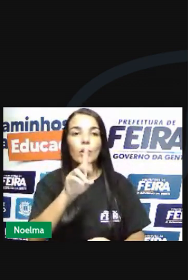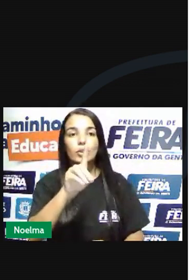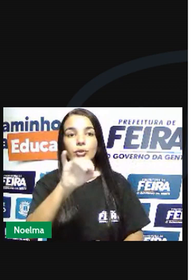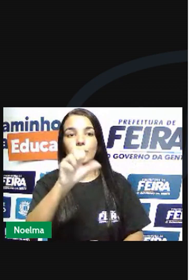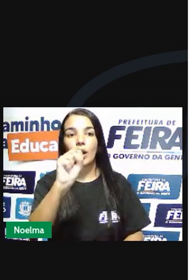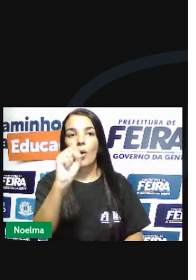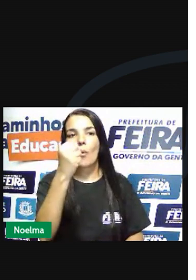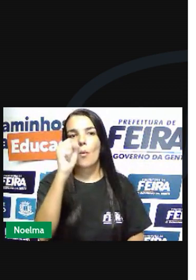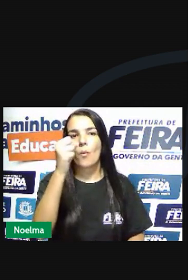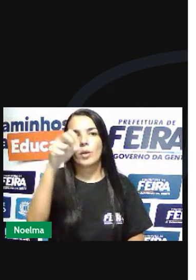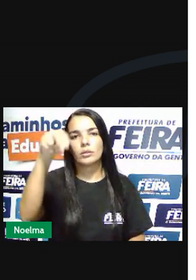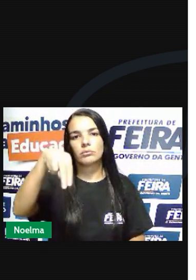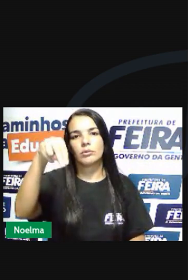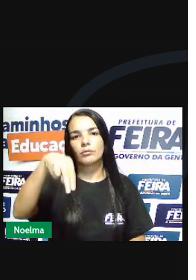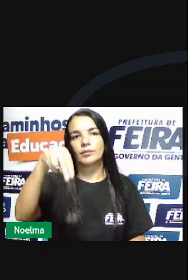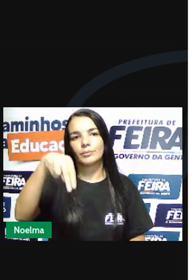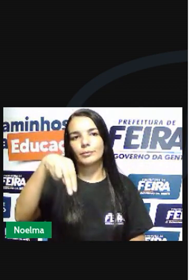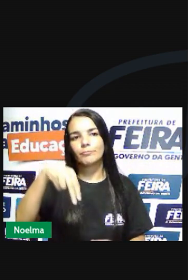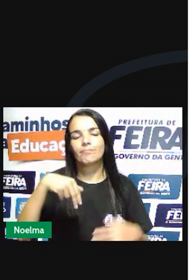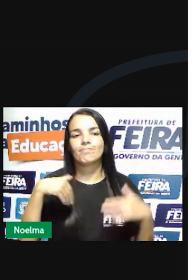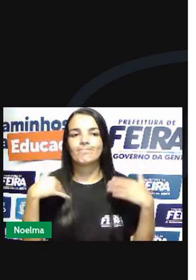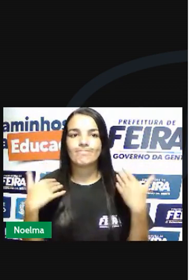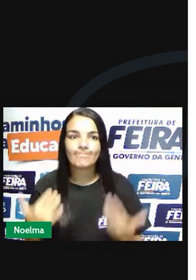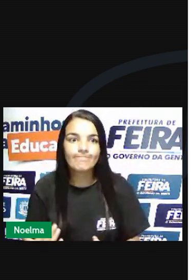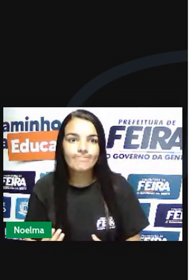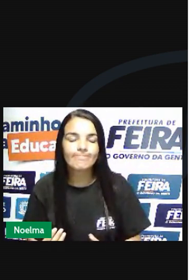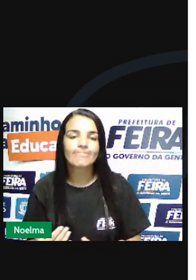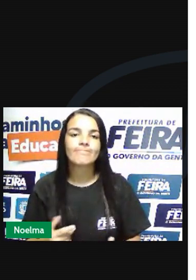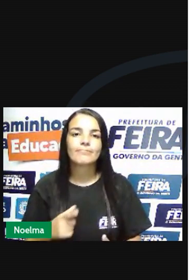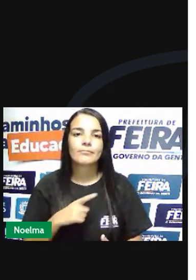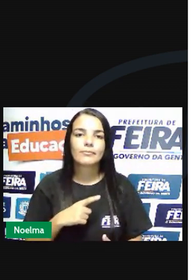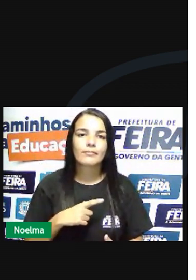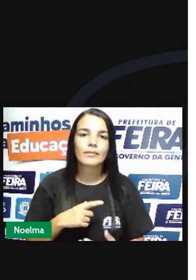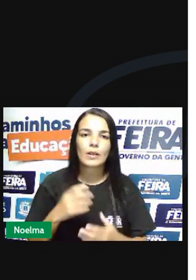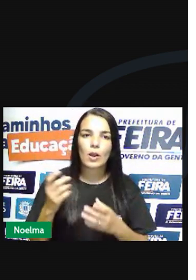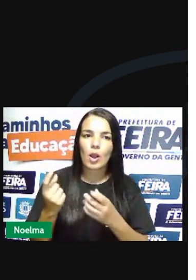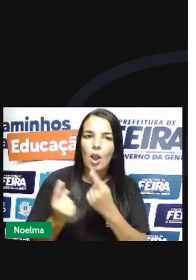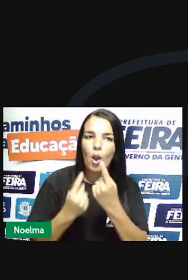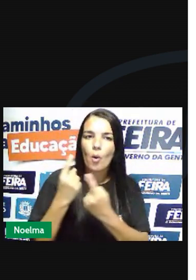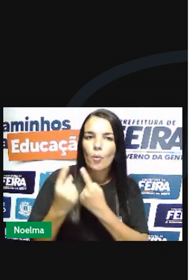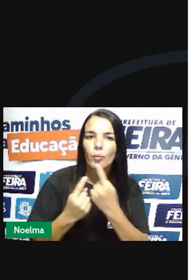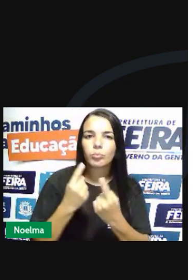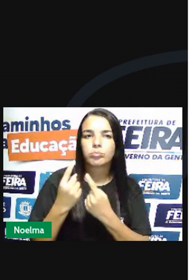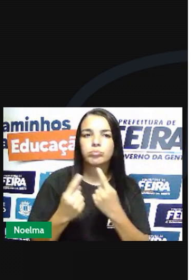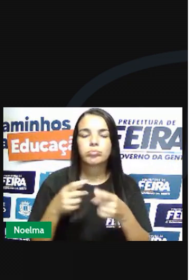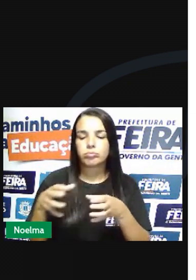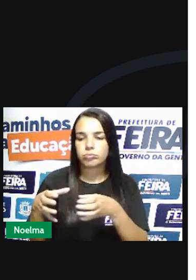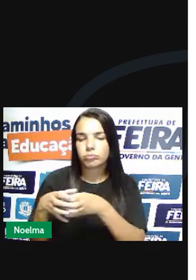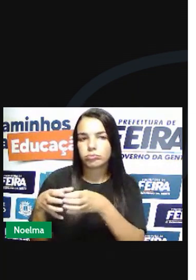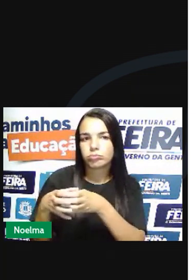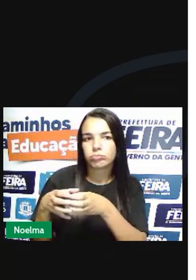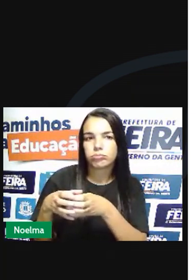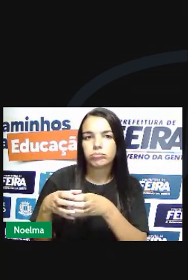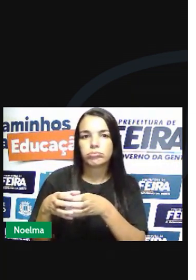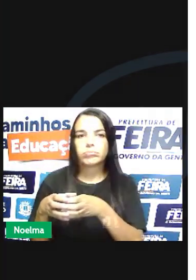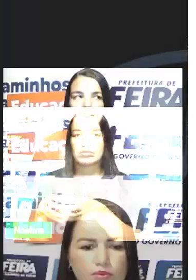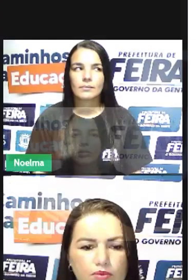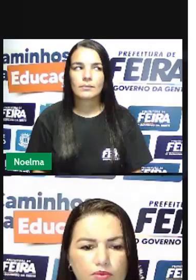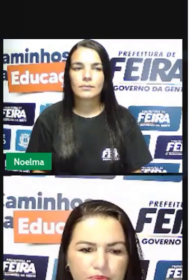de 1799. Alguns membros da maçonaria cumpriram penas leves ou foram absolvidos.